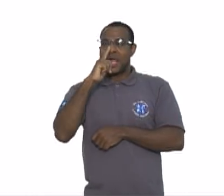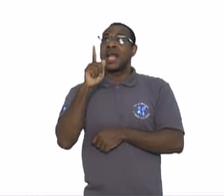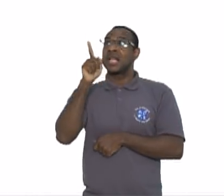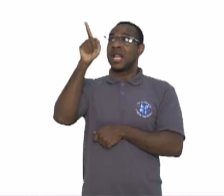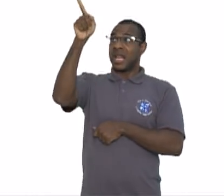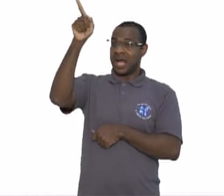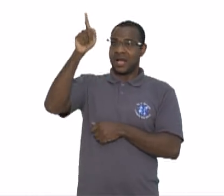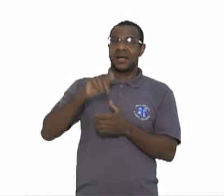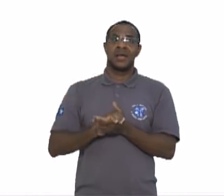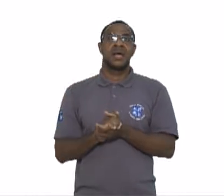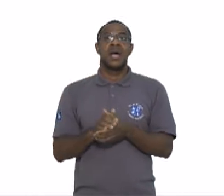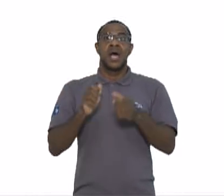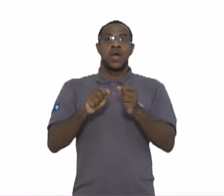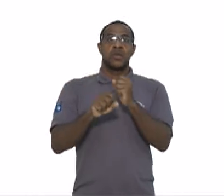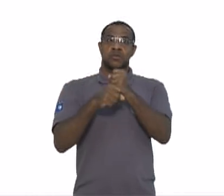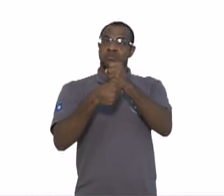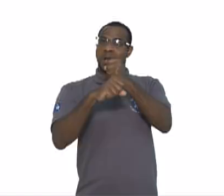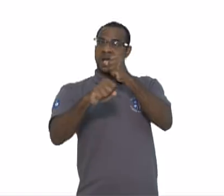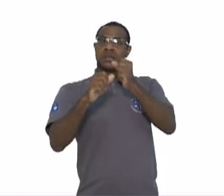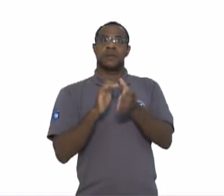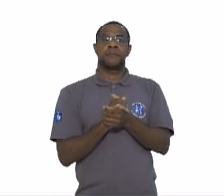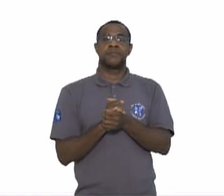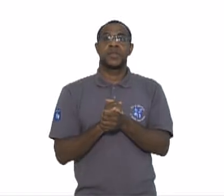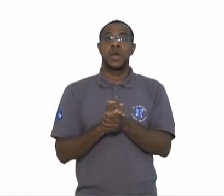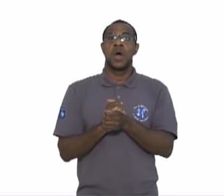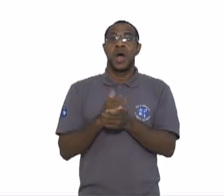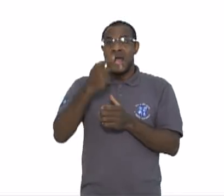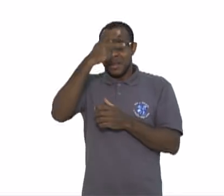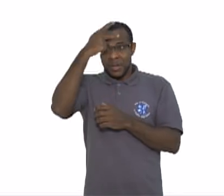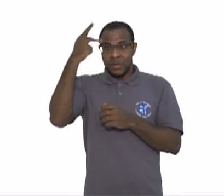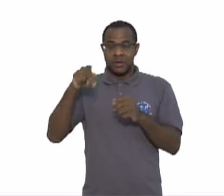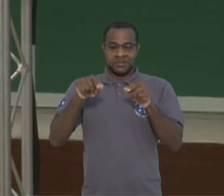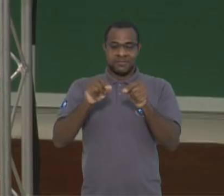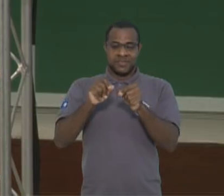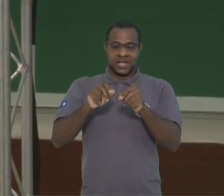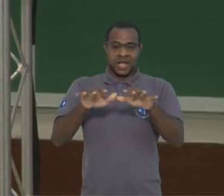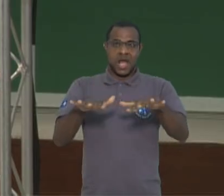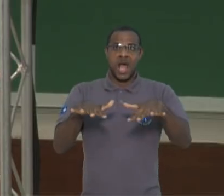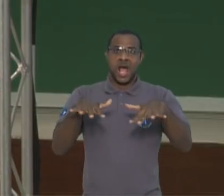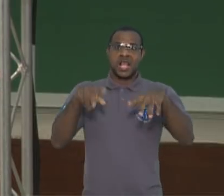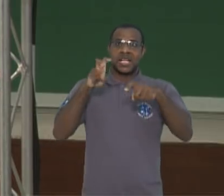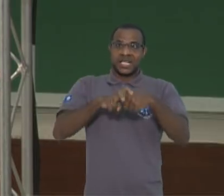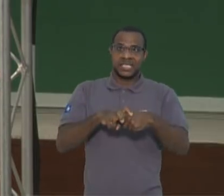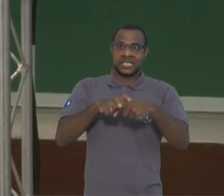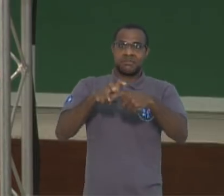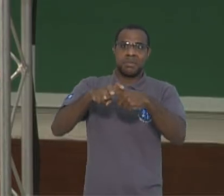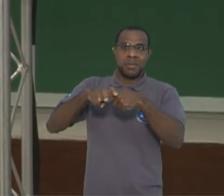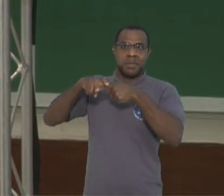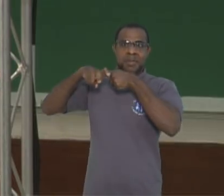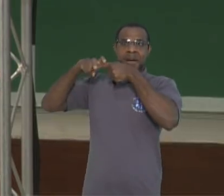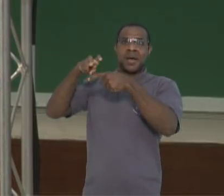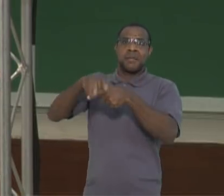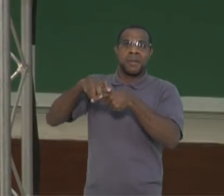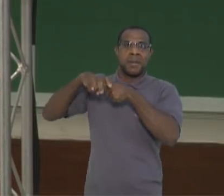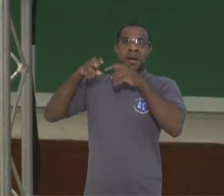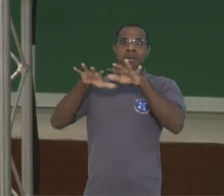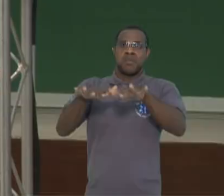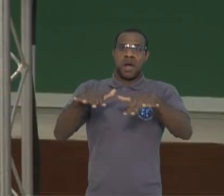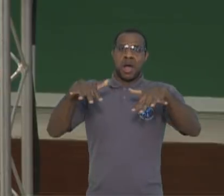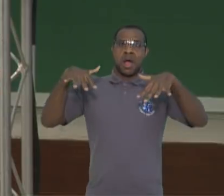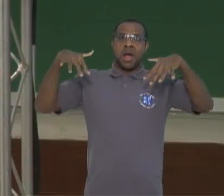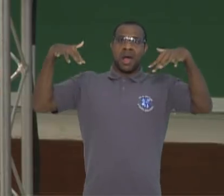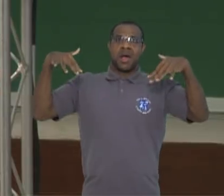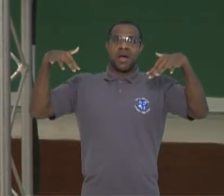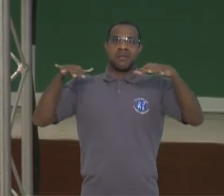espaço grandioso, o público fica ao redor, o palco no centro, né? Então, como o Circo Máximo, o espaço